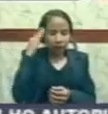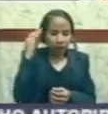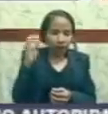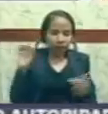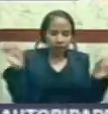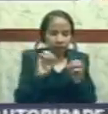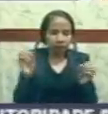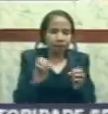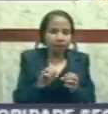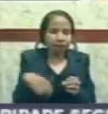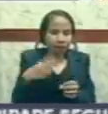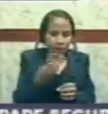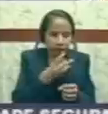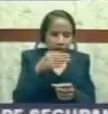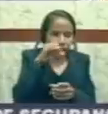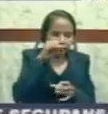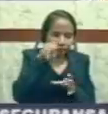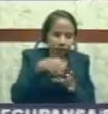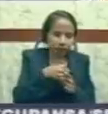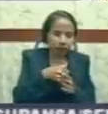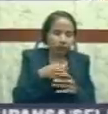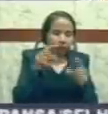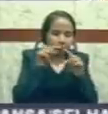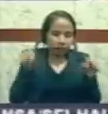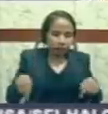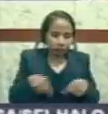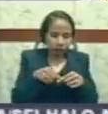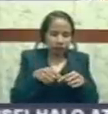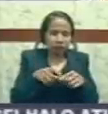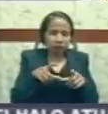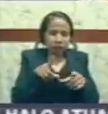sentido se ita inclui a tabela da Kenaro que